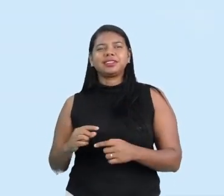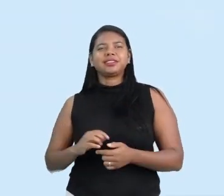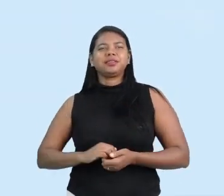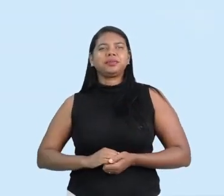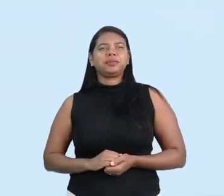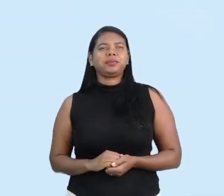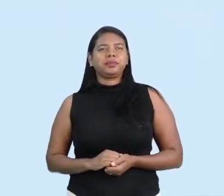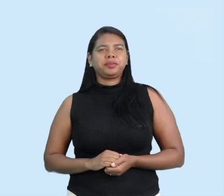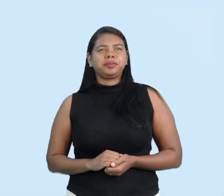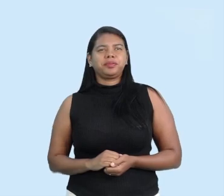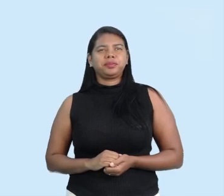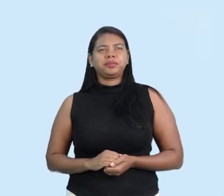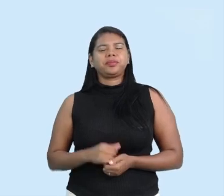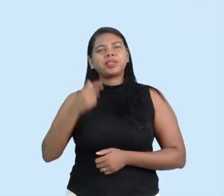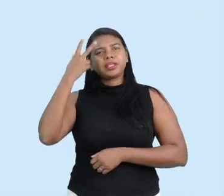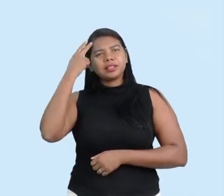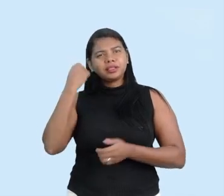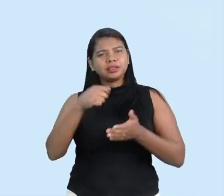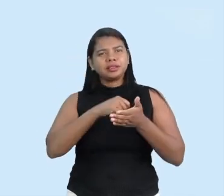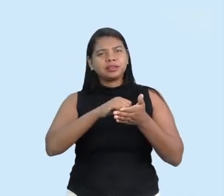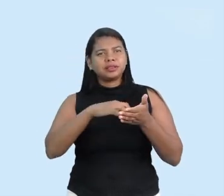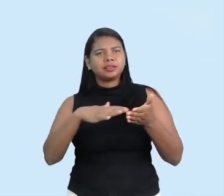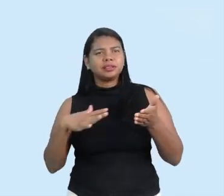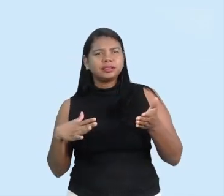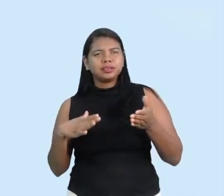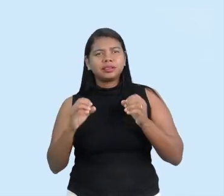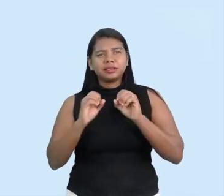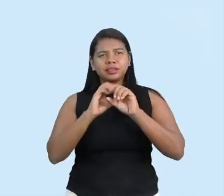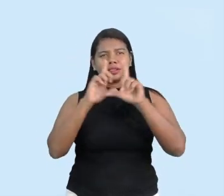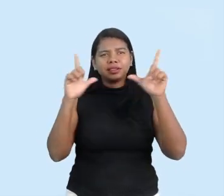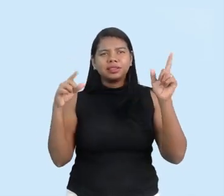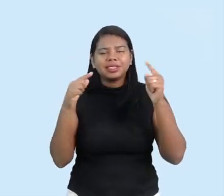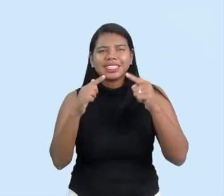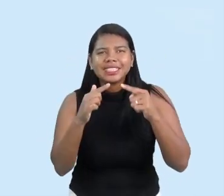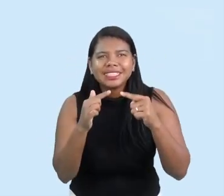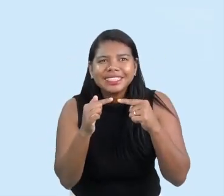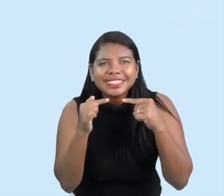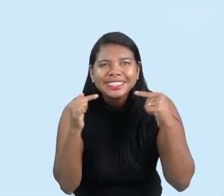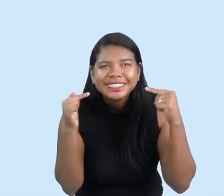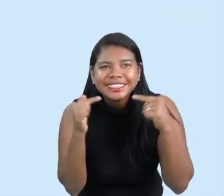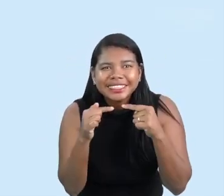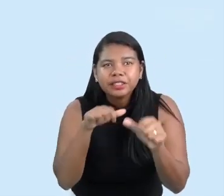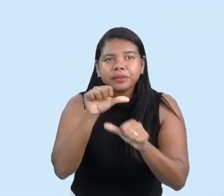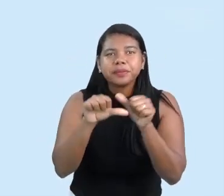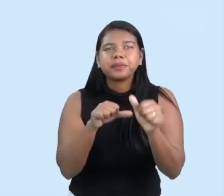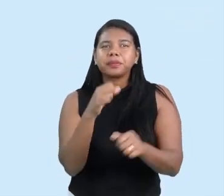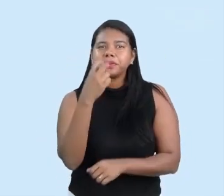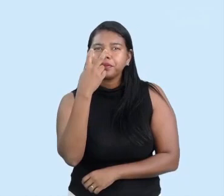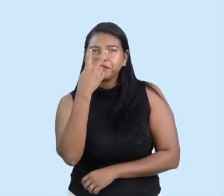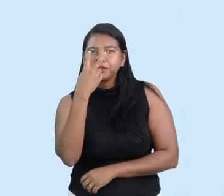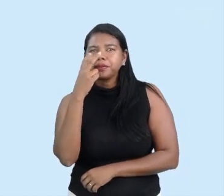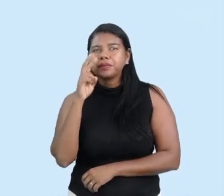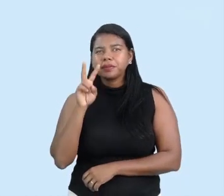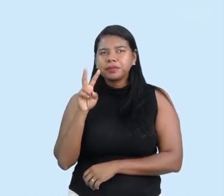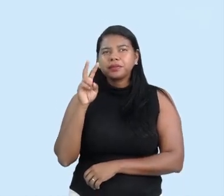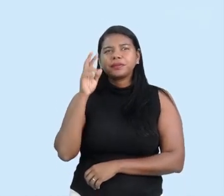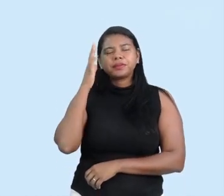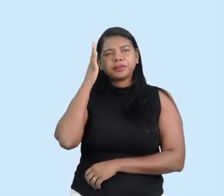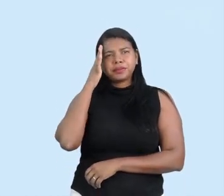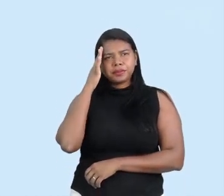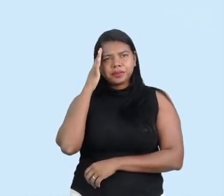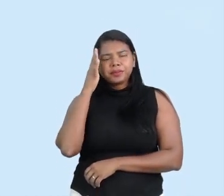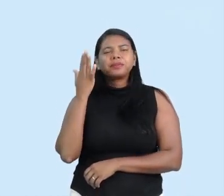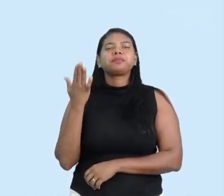essas mesmas atividades que a gente fez, clarear os dentes e trocar a cor dos olhos com outras ferramentas de outra maneira